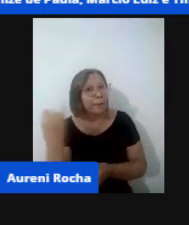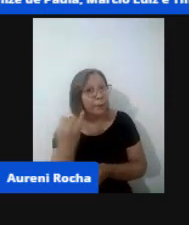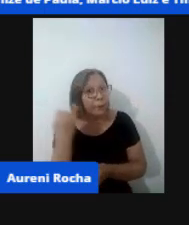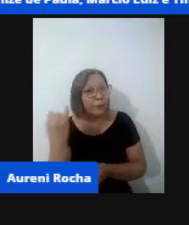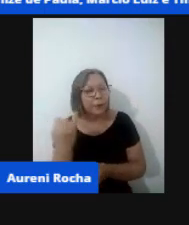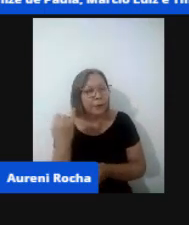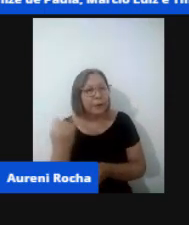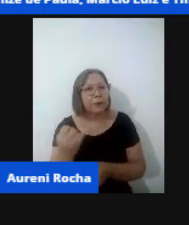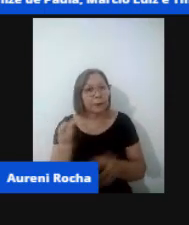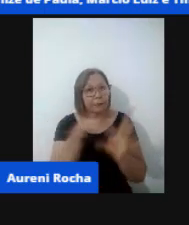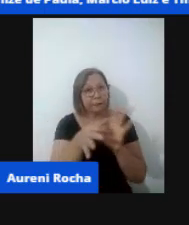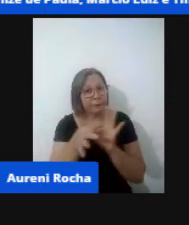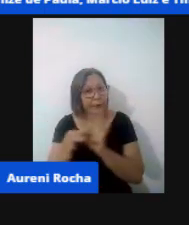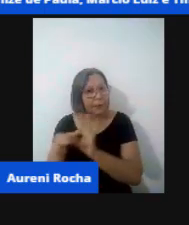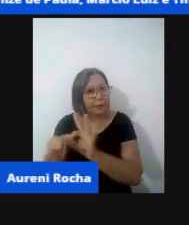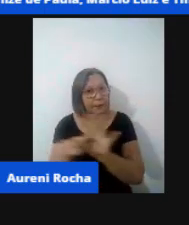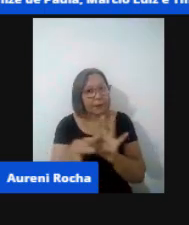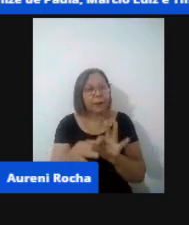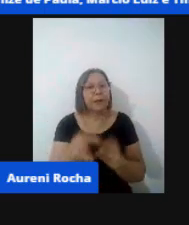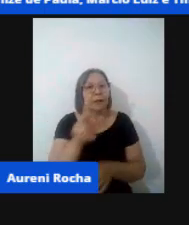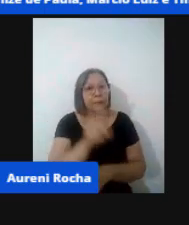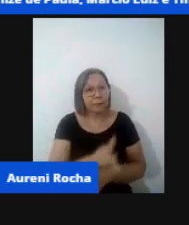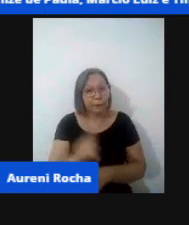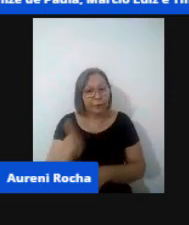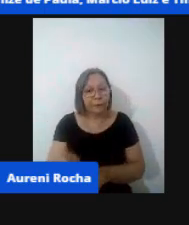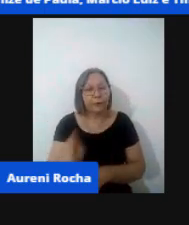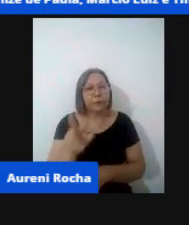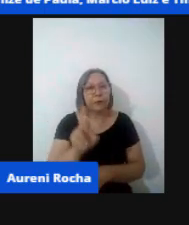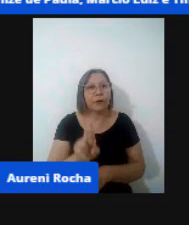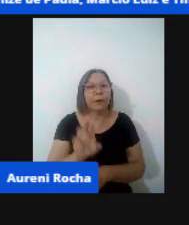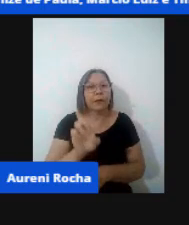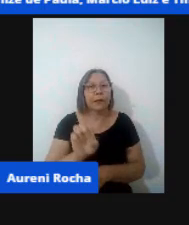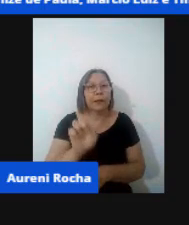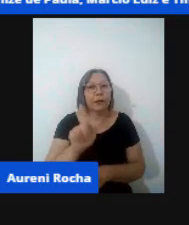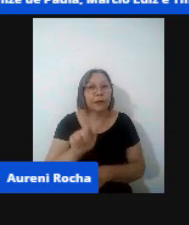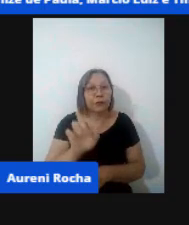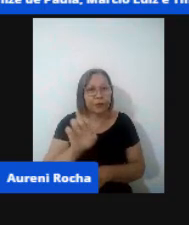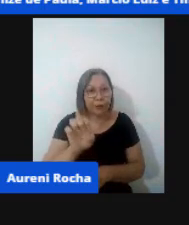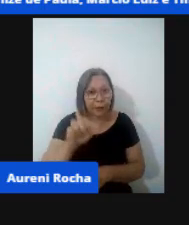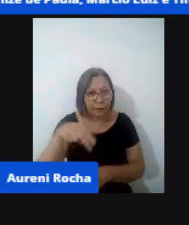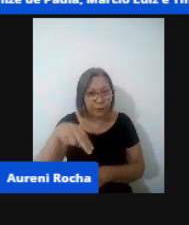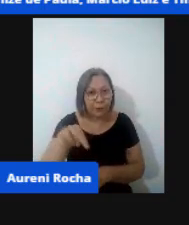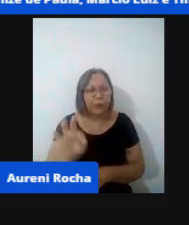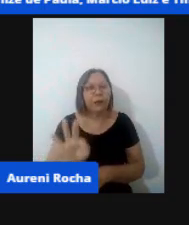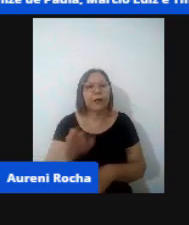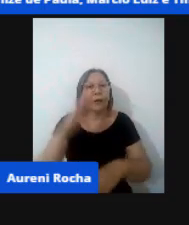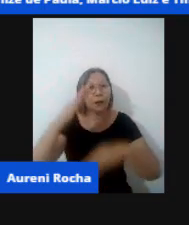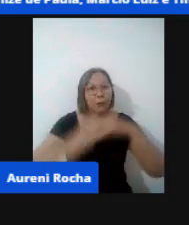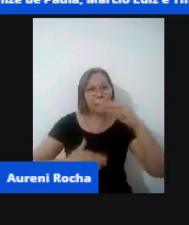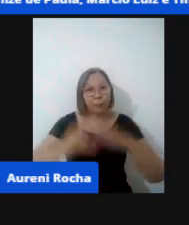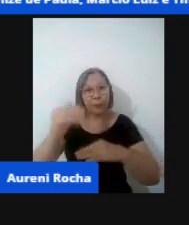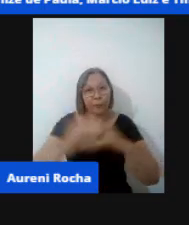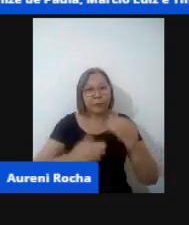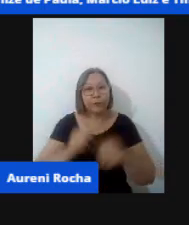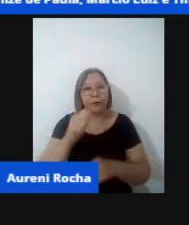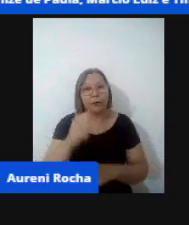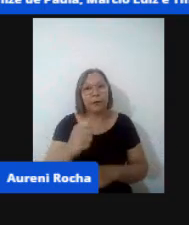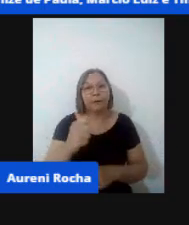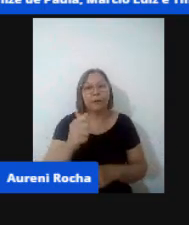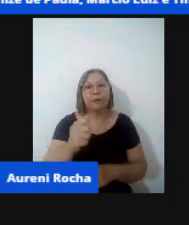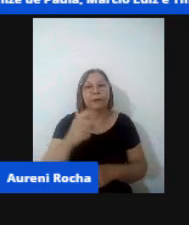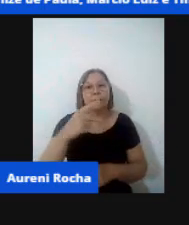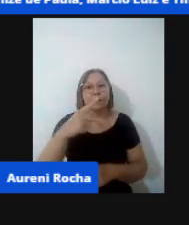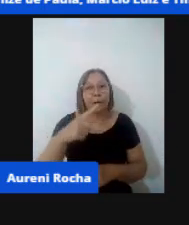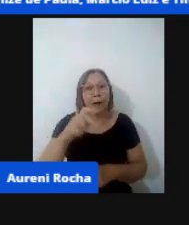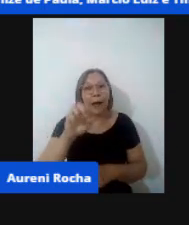regente e do profissional de apoio. Porque aí a gente vai estar juntando